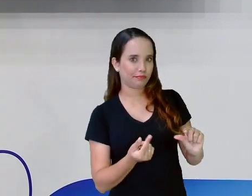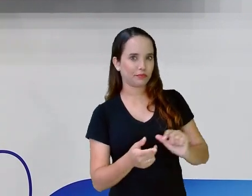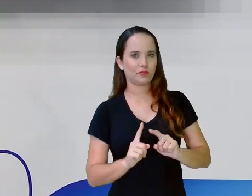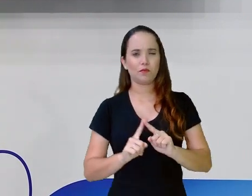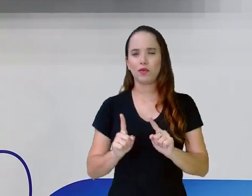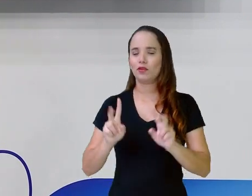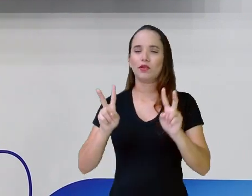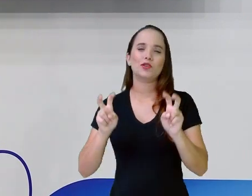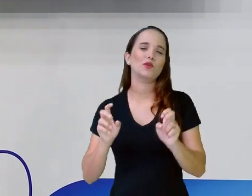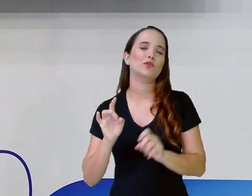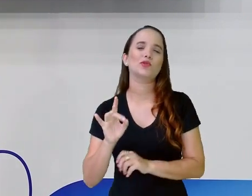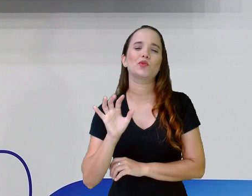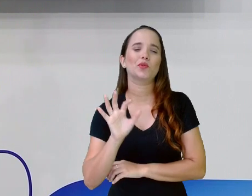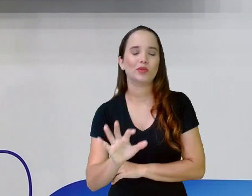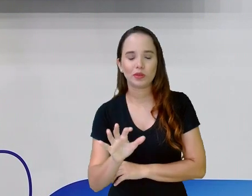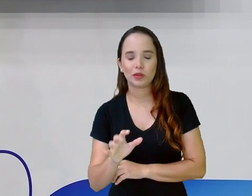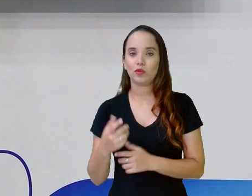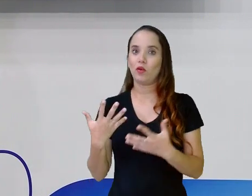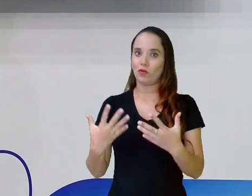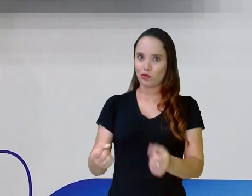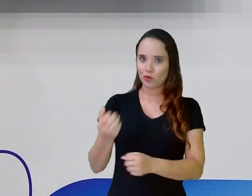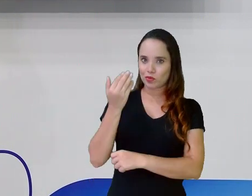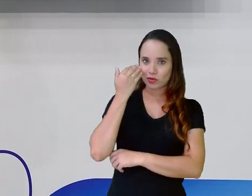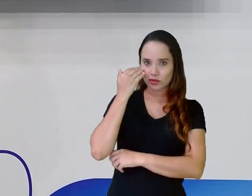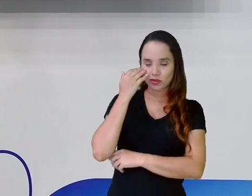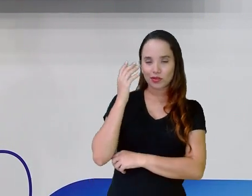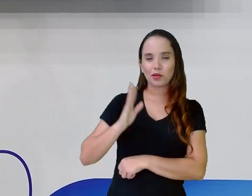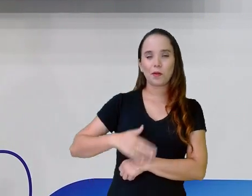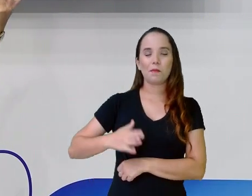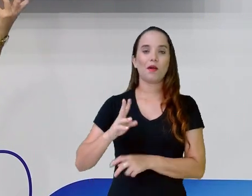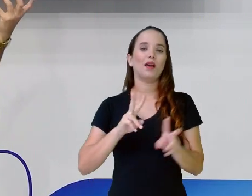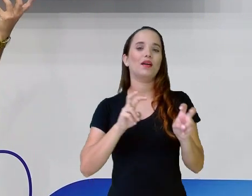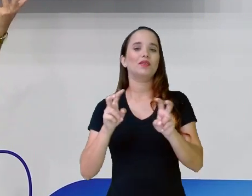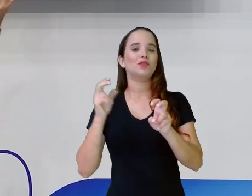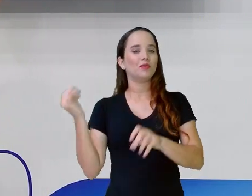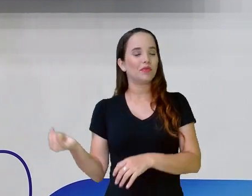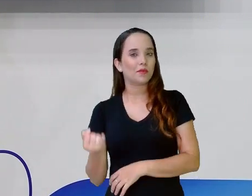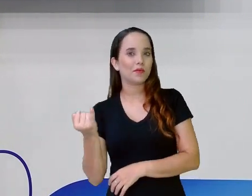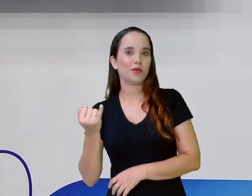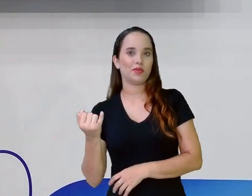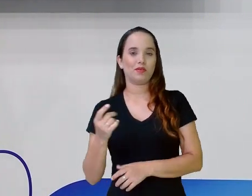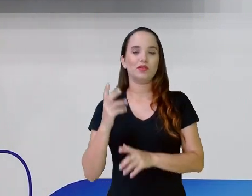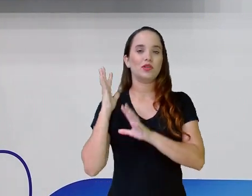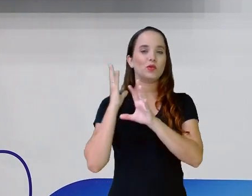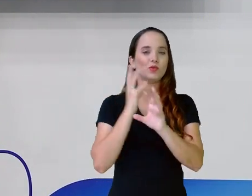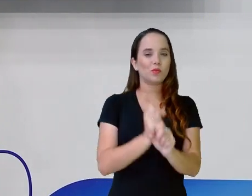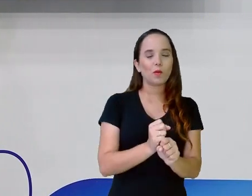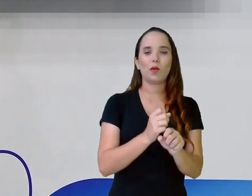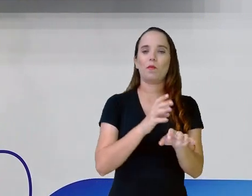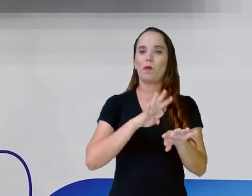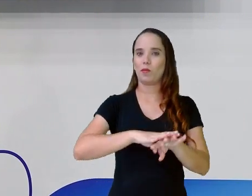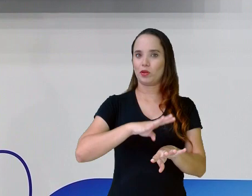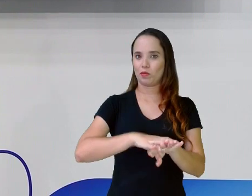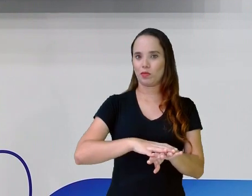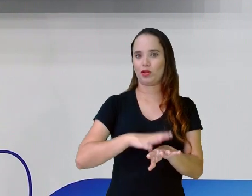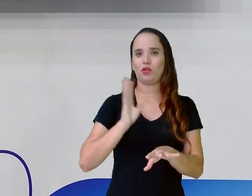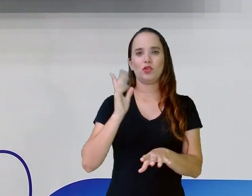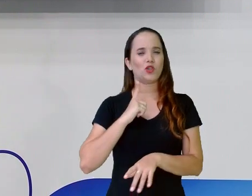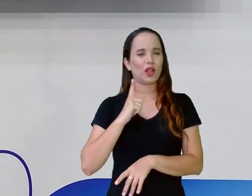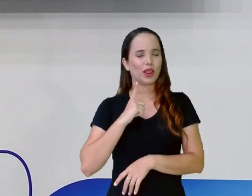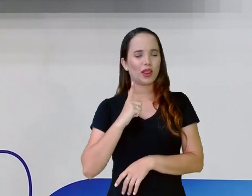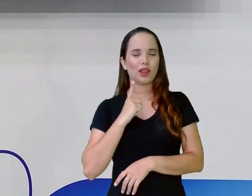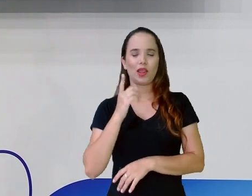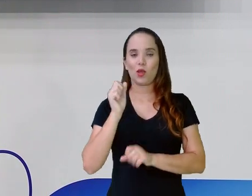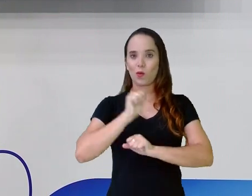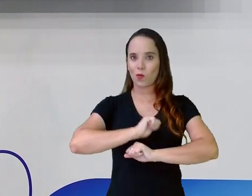sobre isso. Vamos entender um pouco mais sobre a importância dessa operação matemática, tá? Citei um exemplo claro,